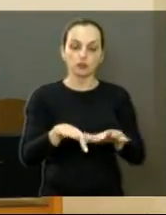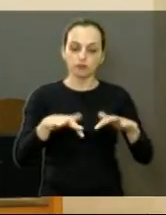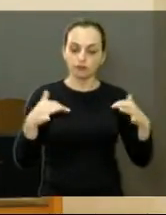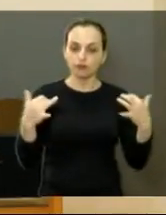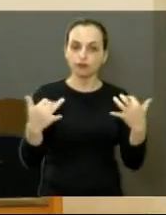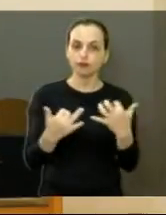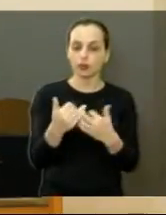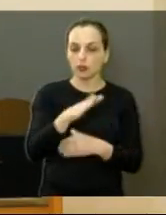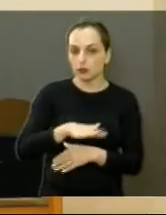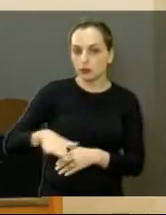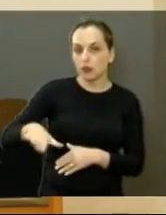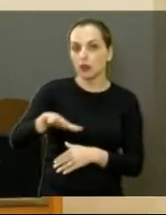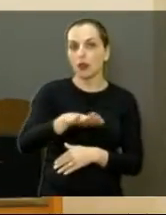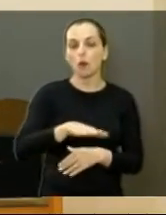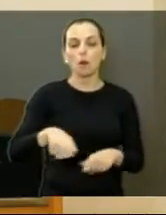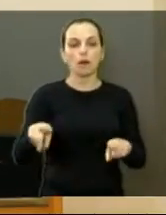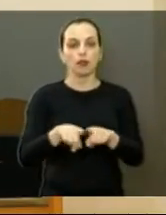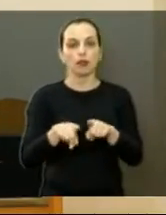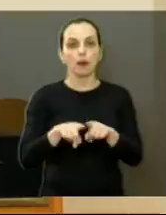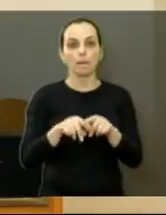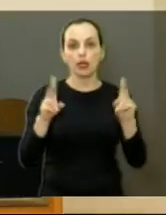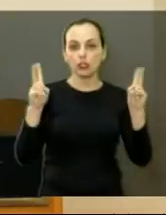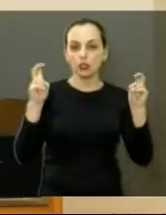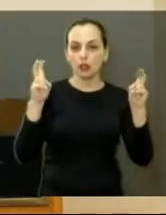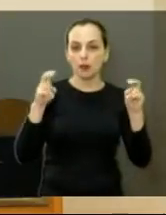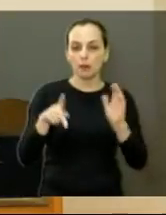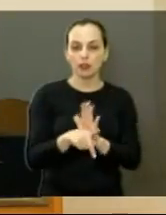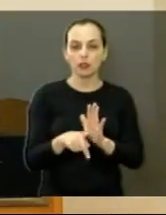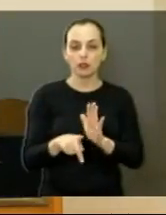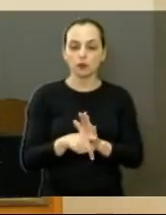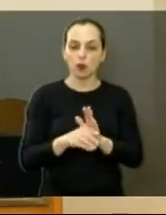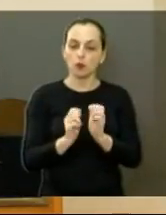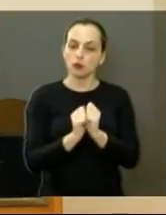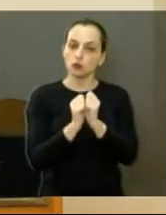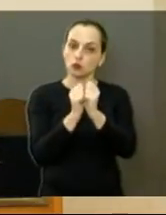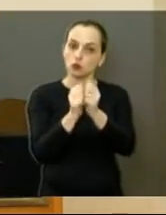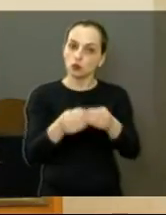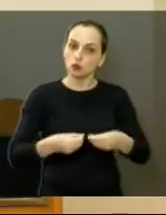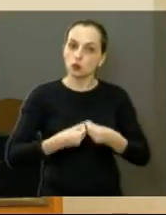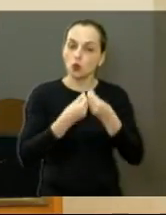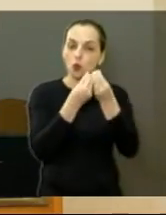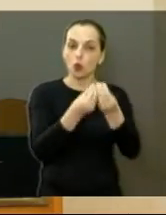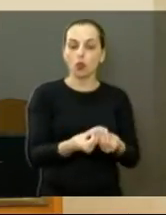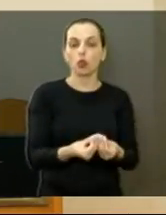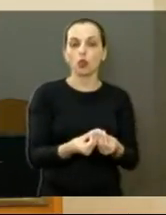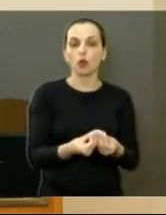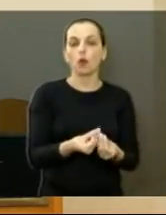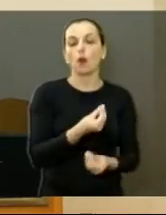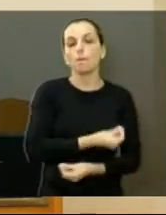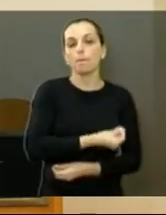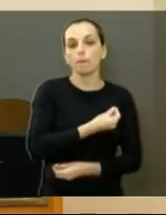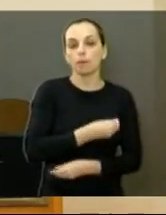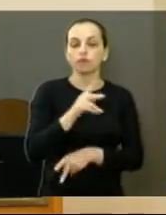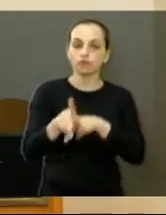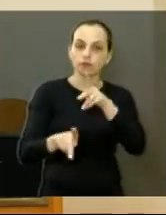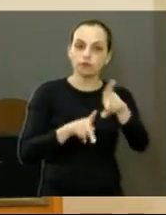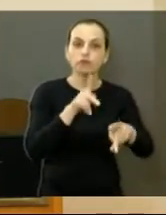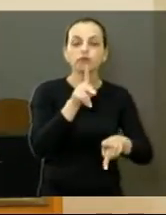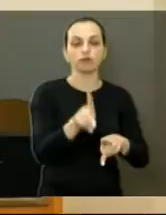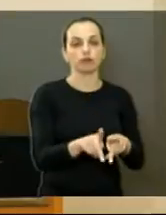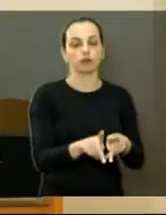regionais como temáticas. Junto da entrega do documento, a população se faz presente.